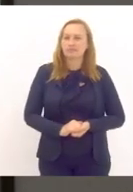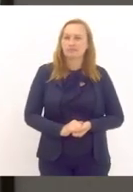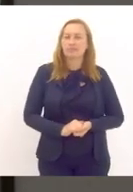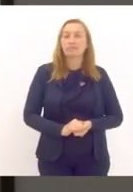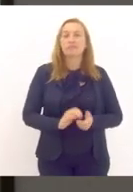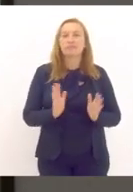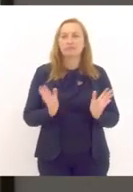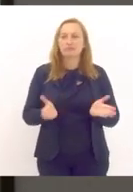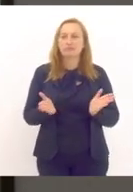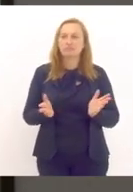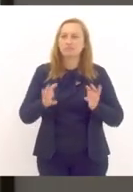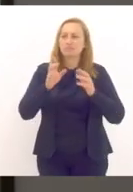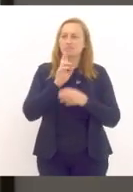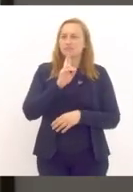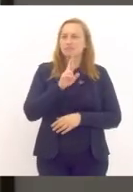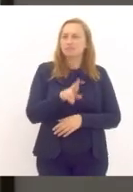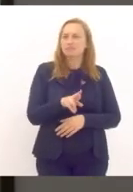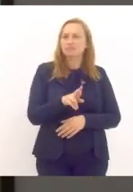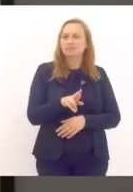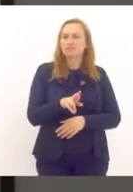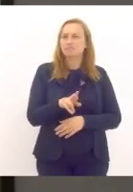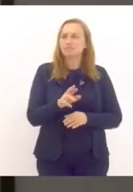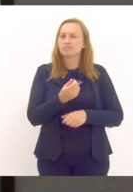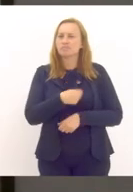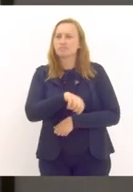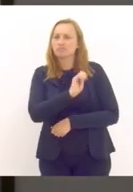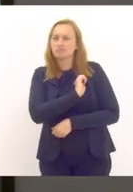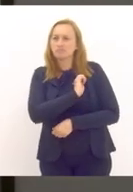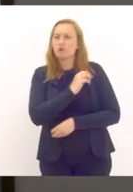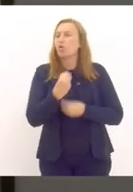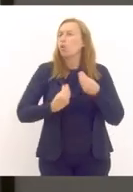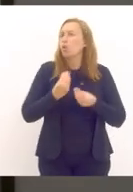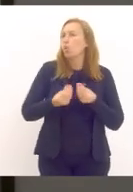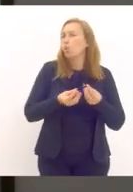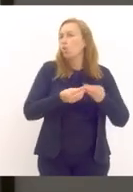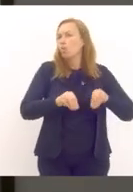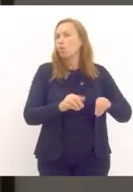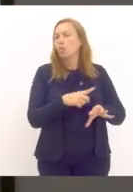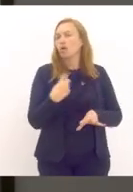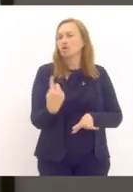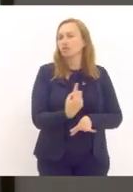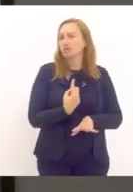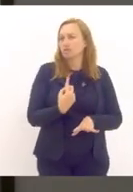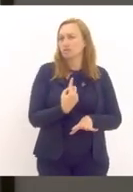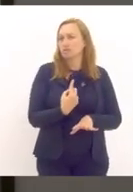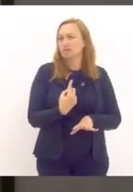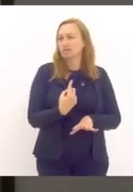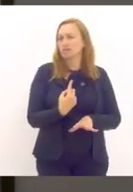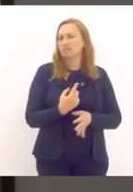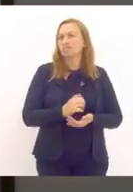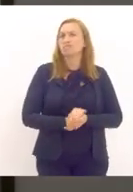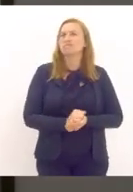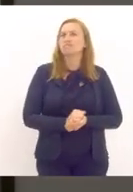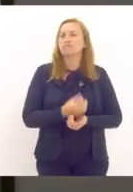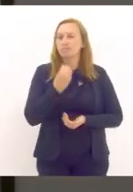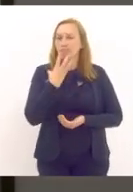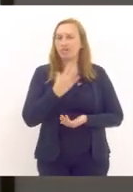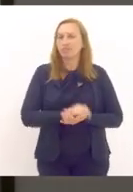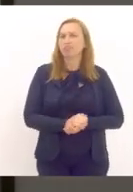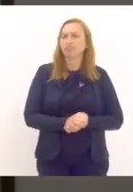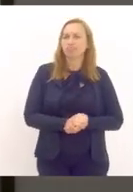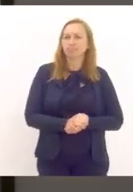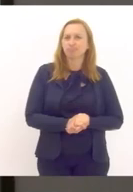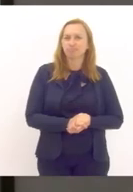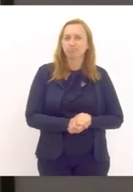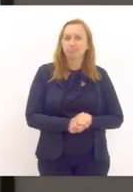Agora, entrando nos resultados fiscais efetivamente, né? Como é que isso afetou a nossa receita? Bem, o que eu coloquei aqui? Eu